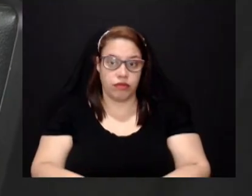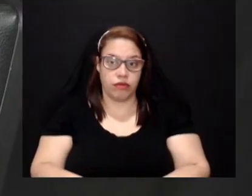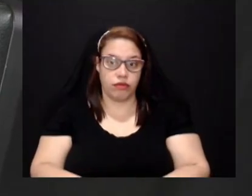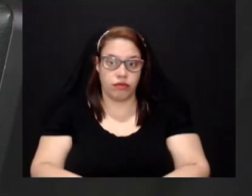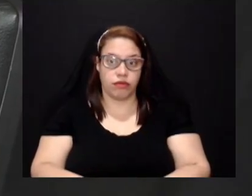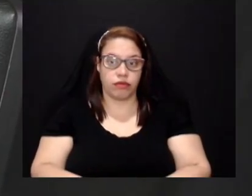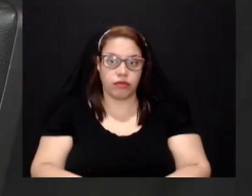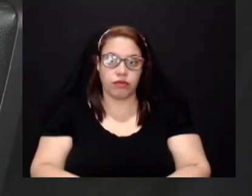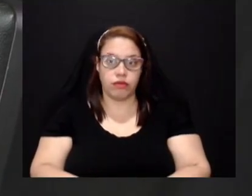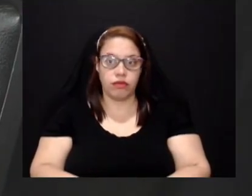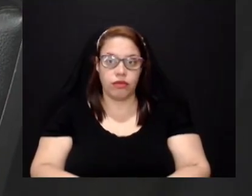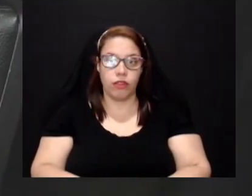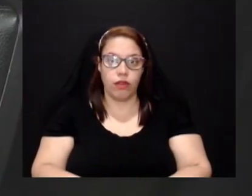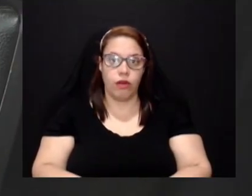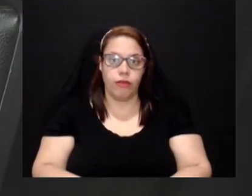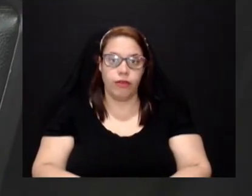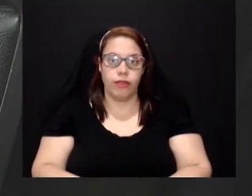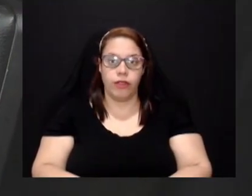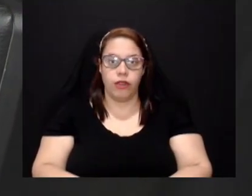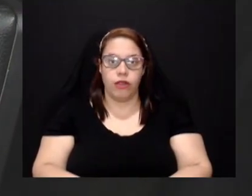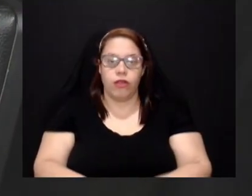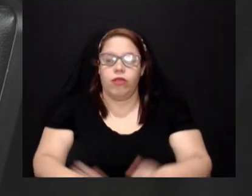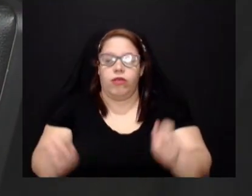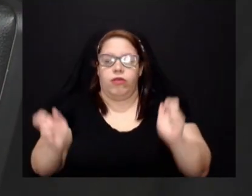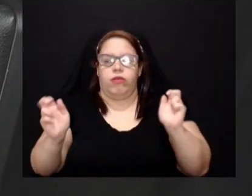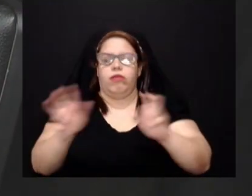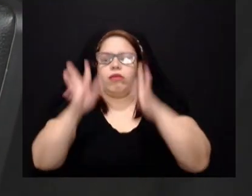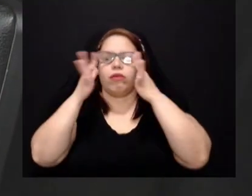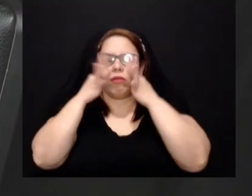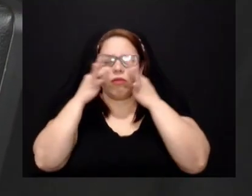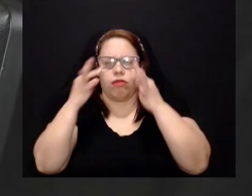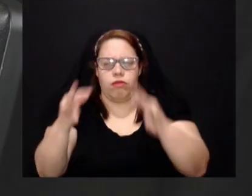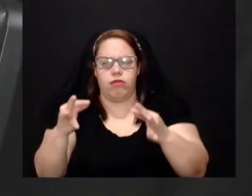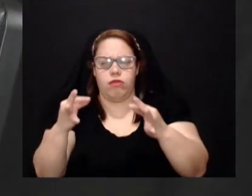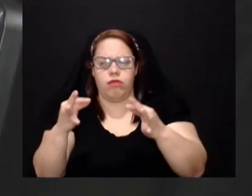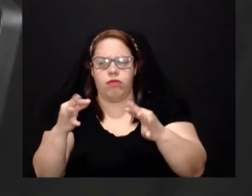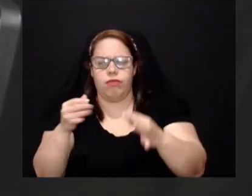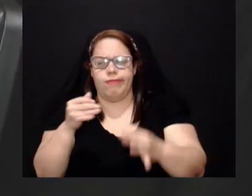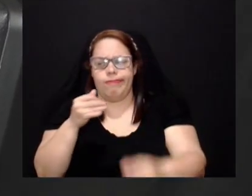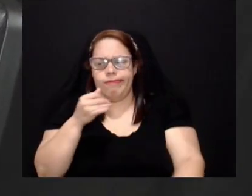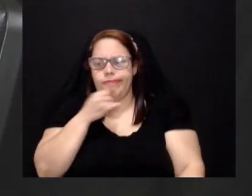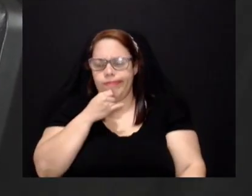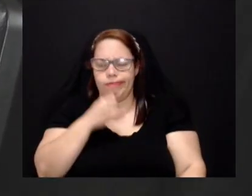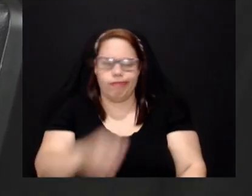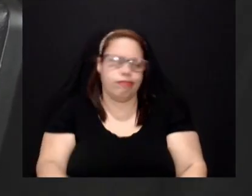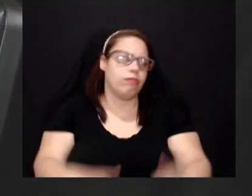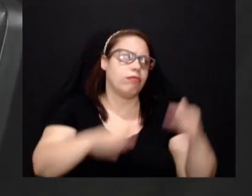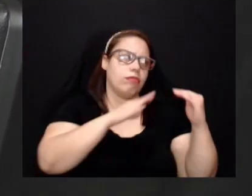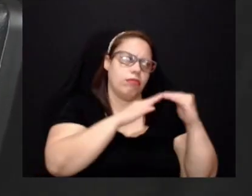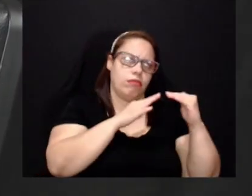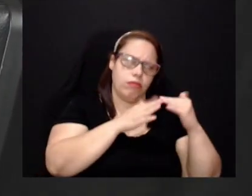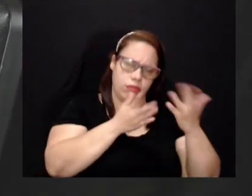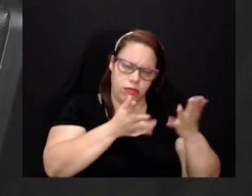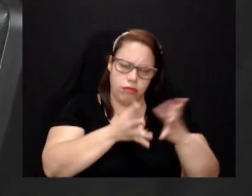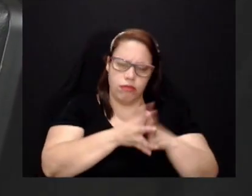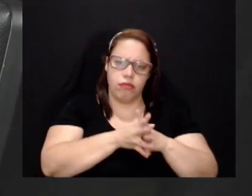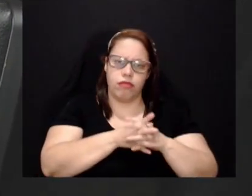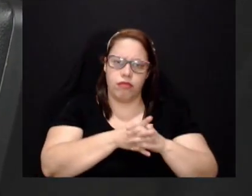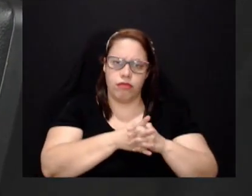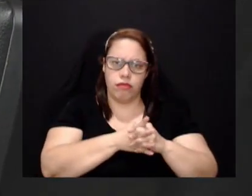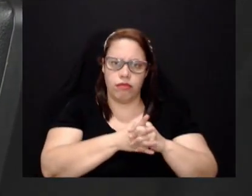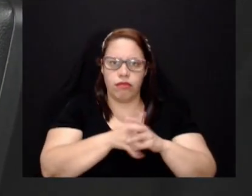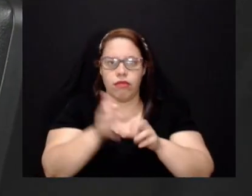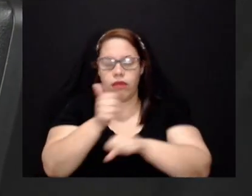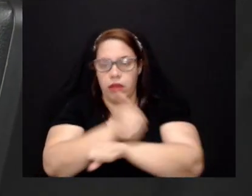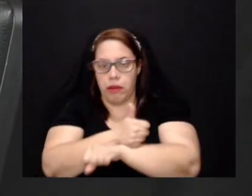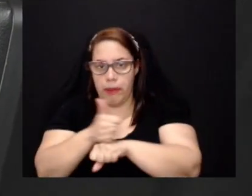estou bem atenta a isso. E existe. Com certeza. Existe entre os profissionais que